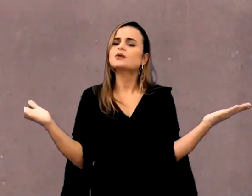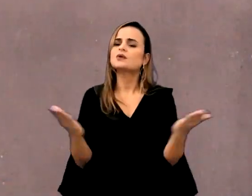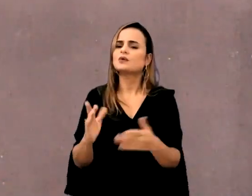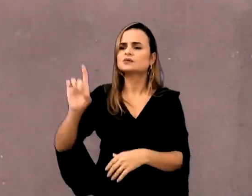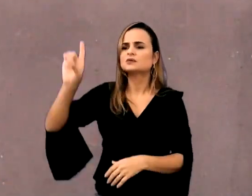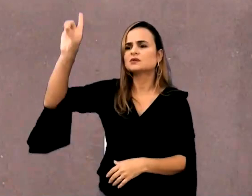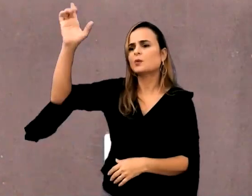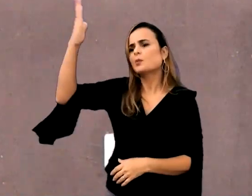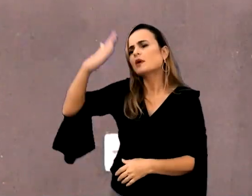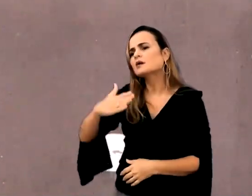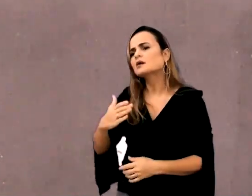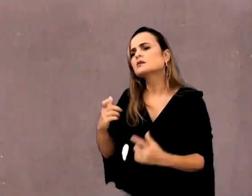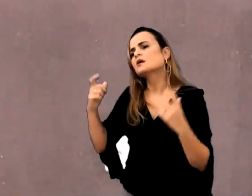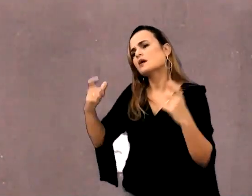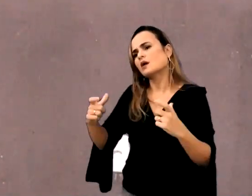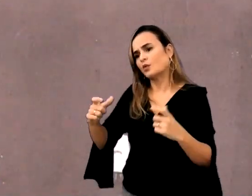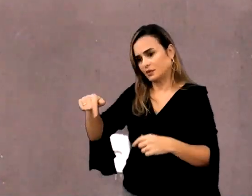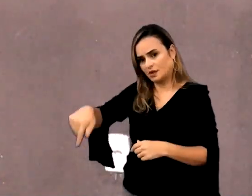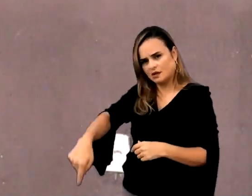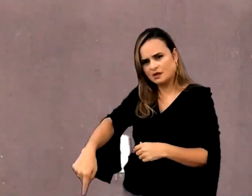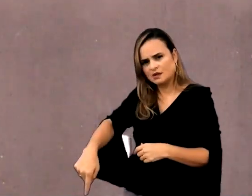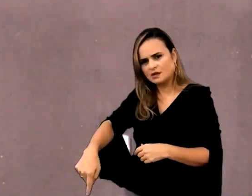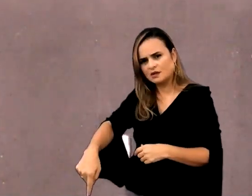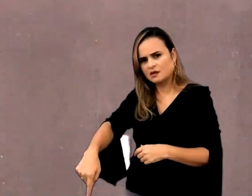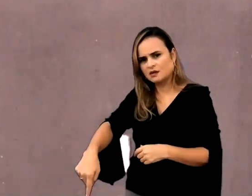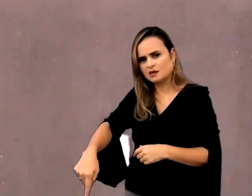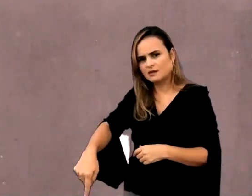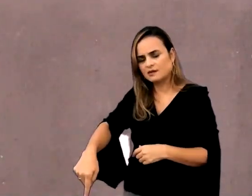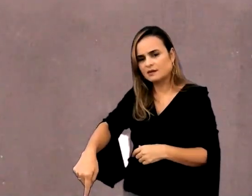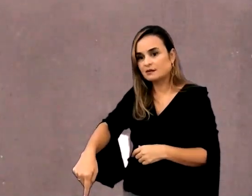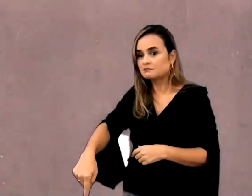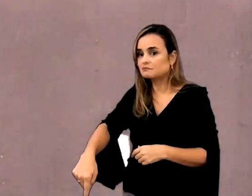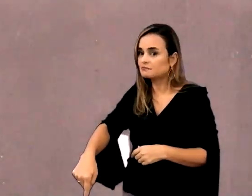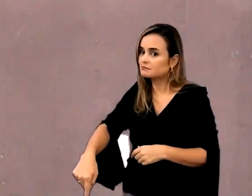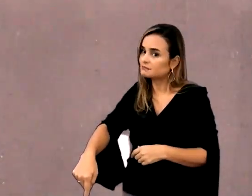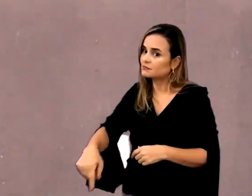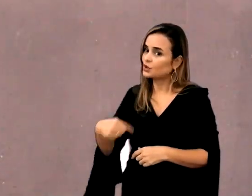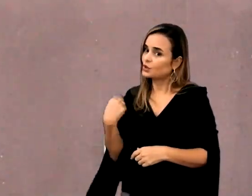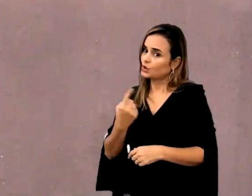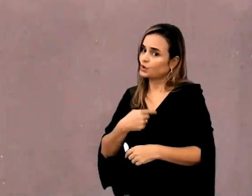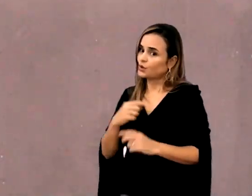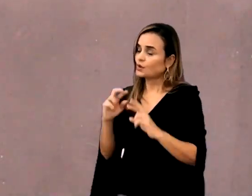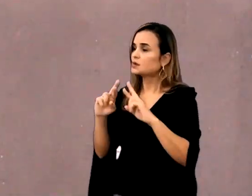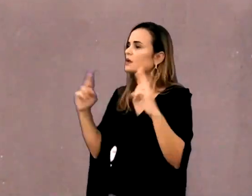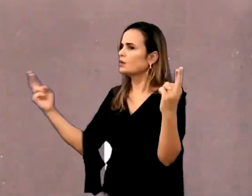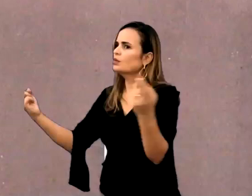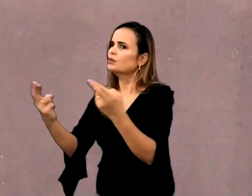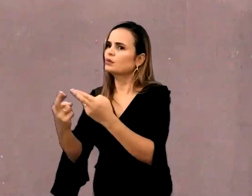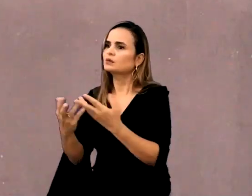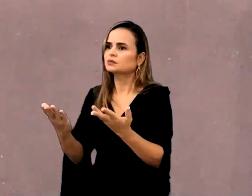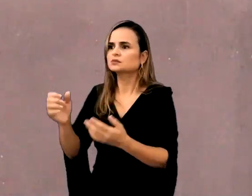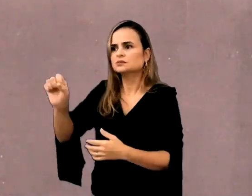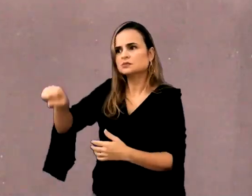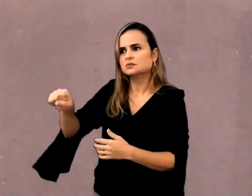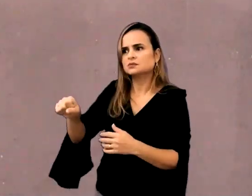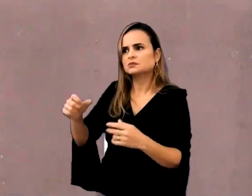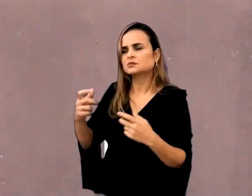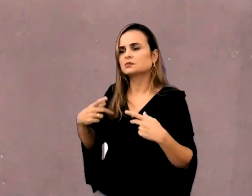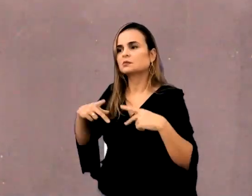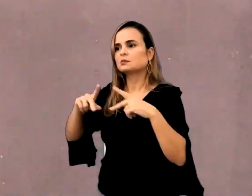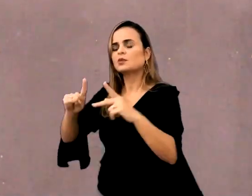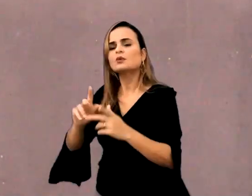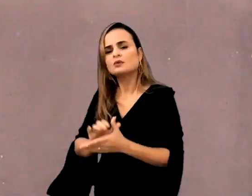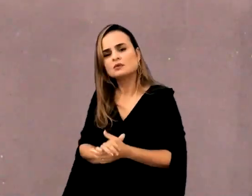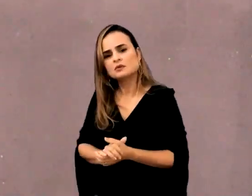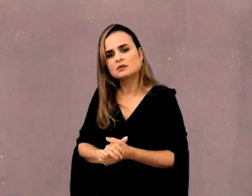aonde? Nesse local aqui, nesse ambiente? Faz, porque nesse momento nós estamos reunidos aqui como povo de Deus. Mas Deus se